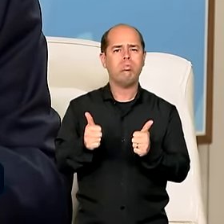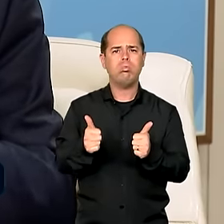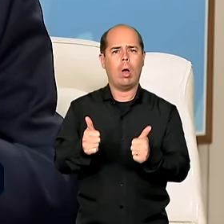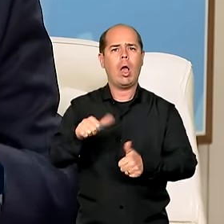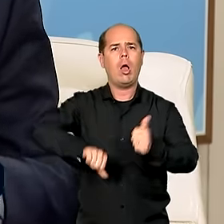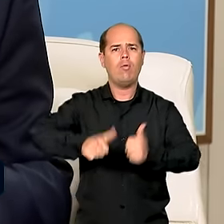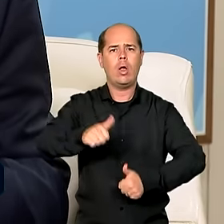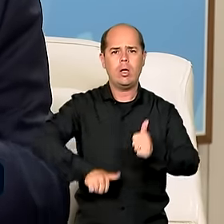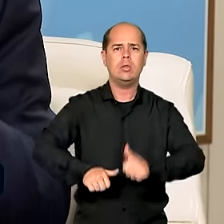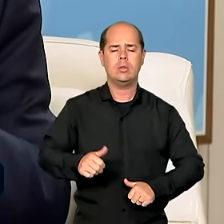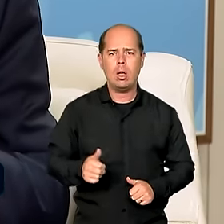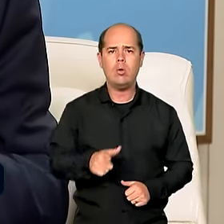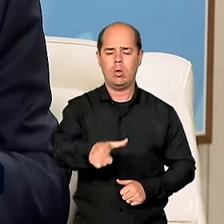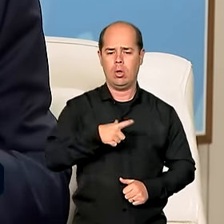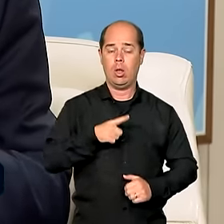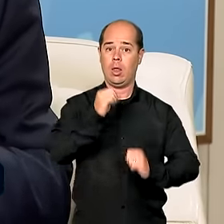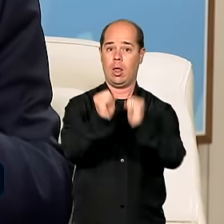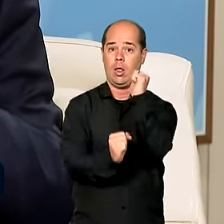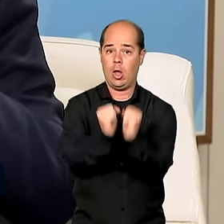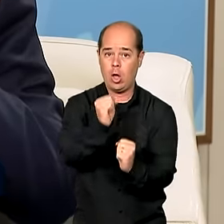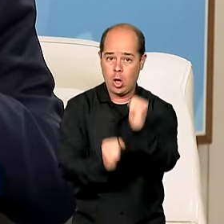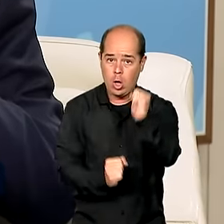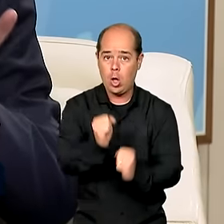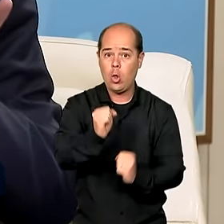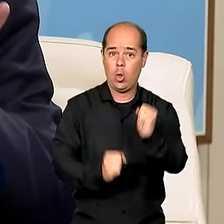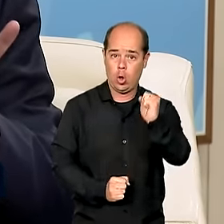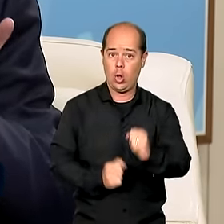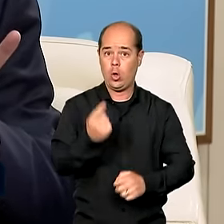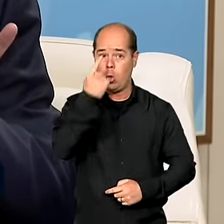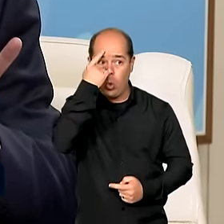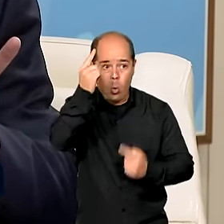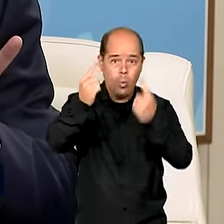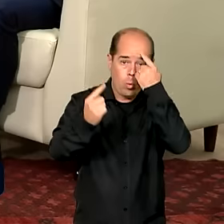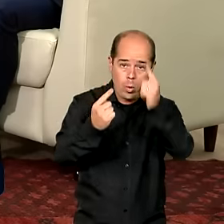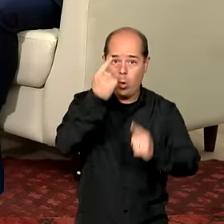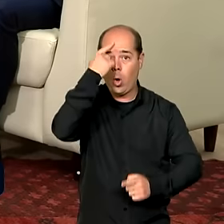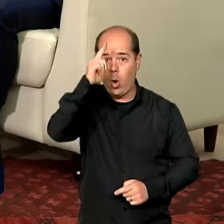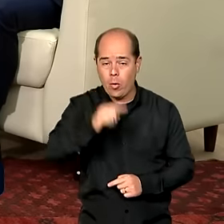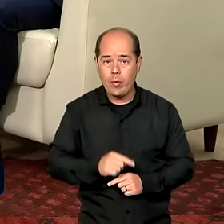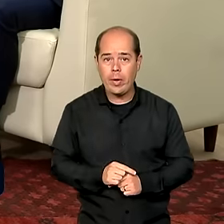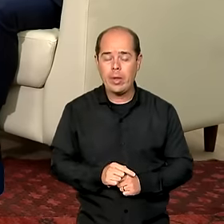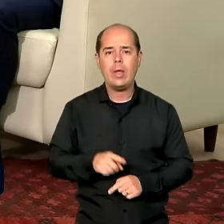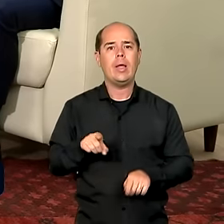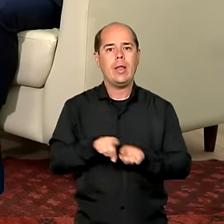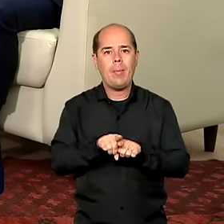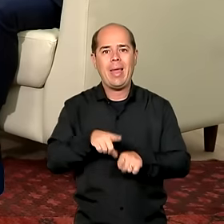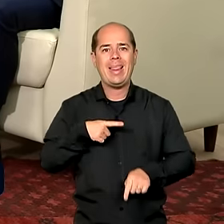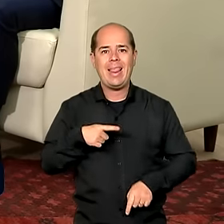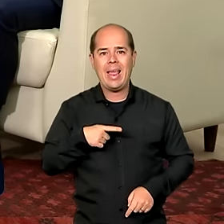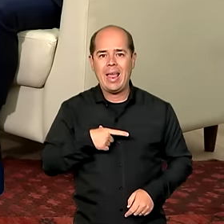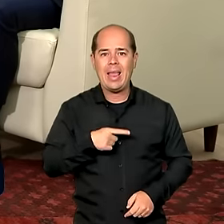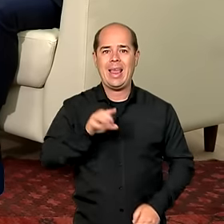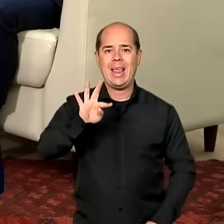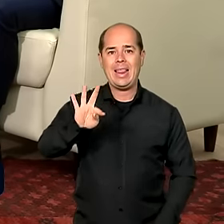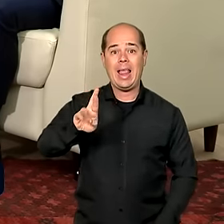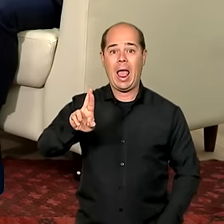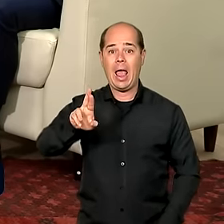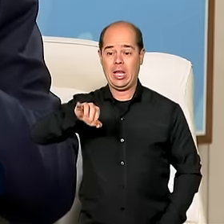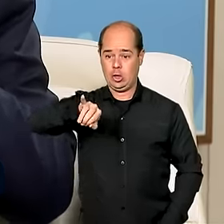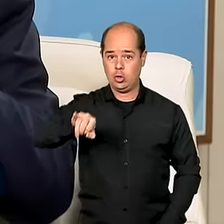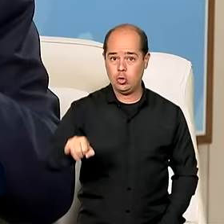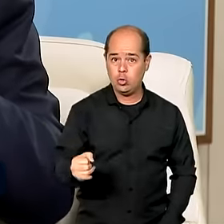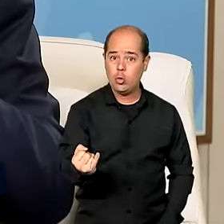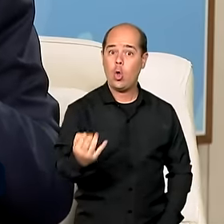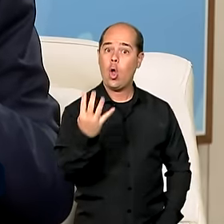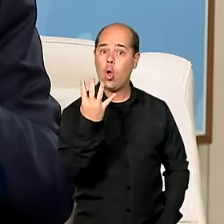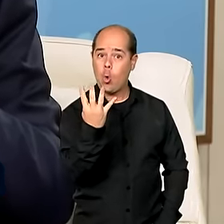inovadora aprovando TR que é 4% só de juros menos que a inflação